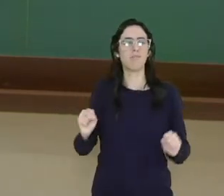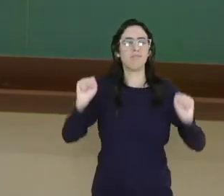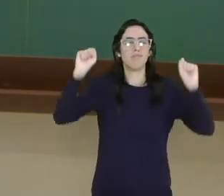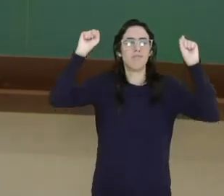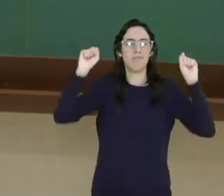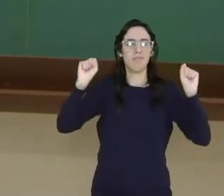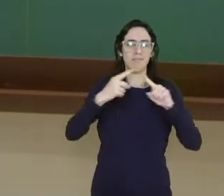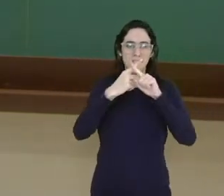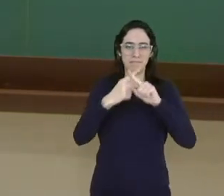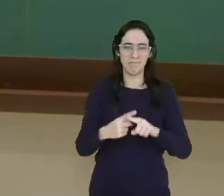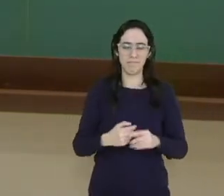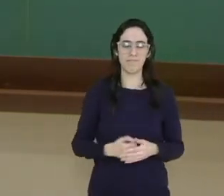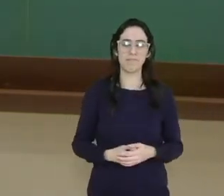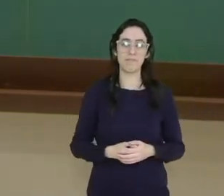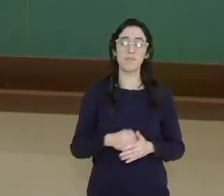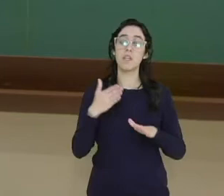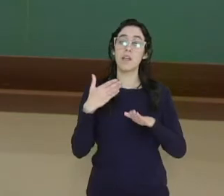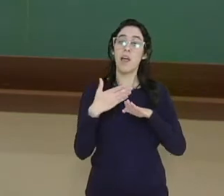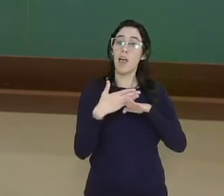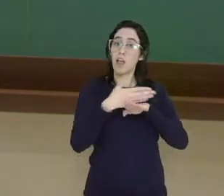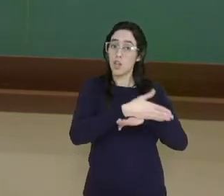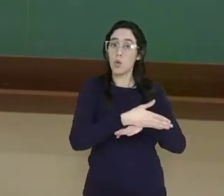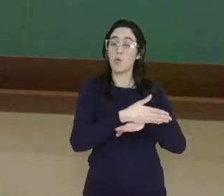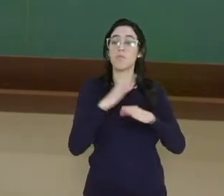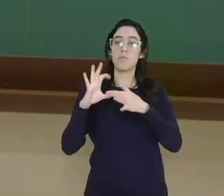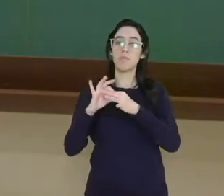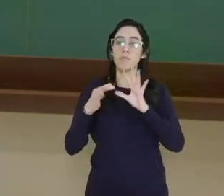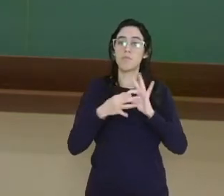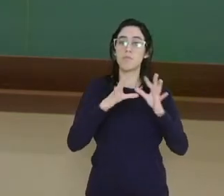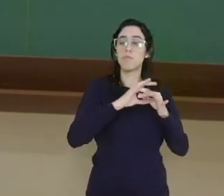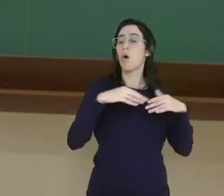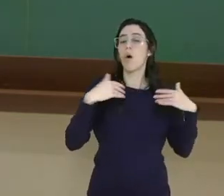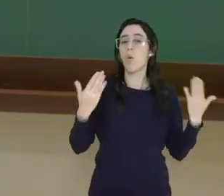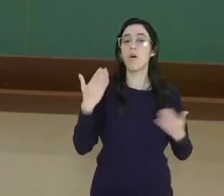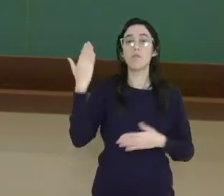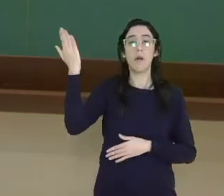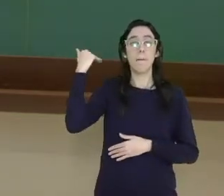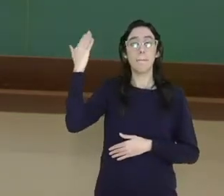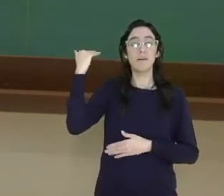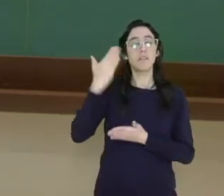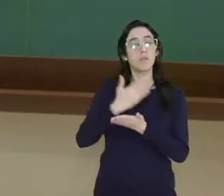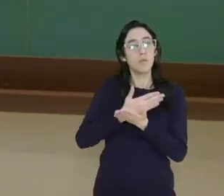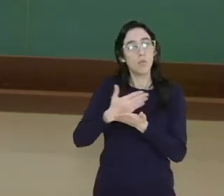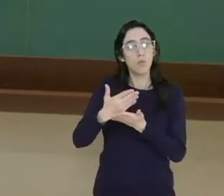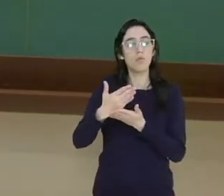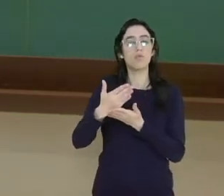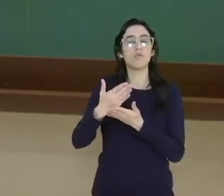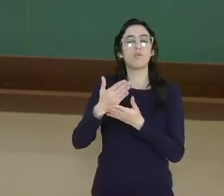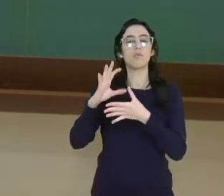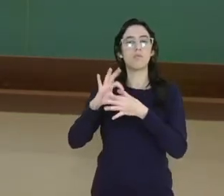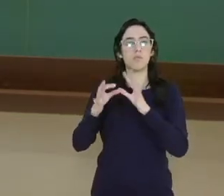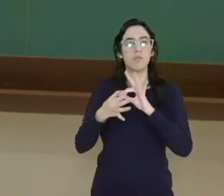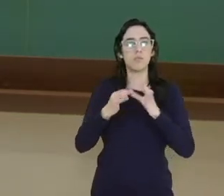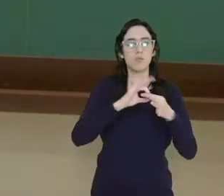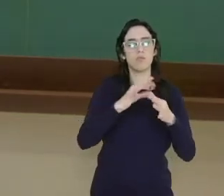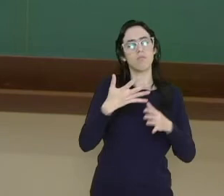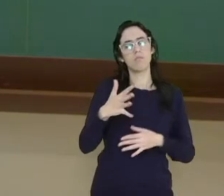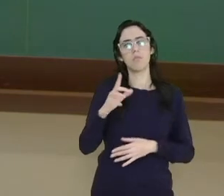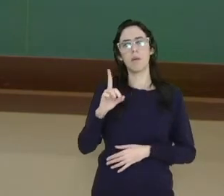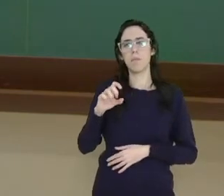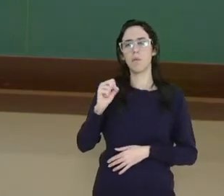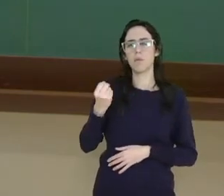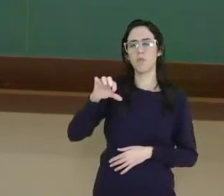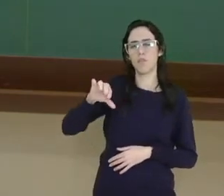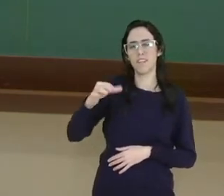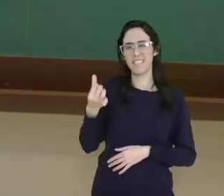peso entrou no programa olímpico no início da era moderna, dos jogos que começaram em 1896 em